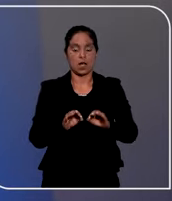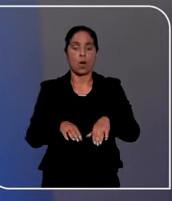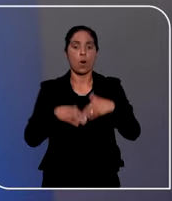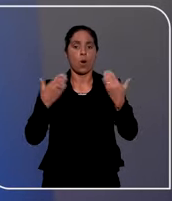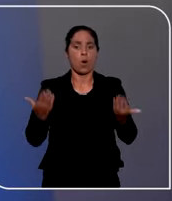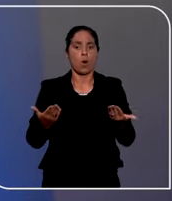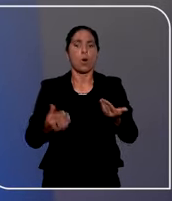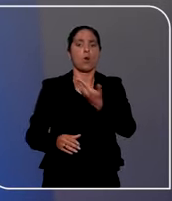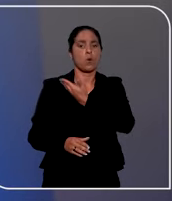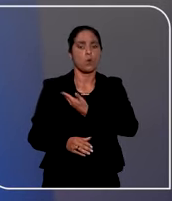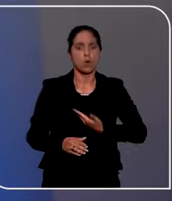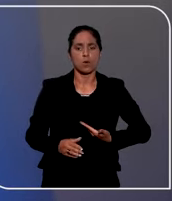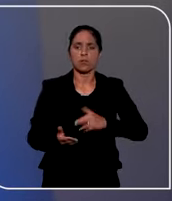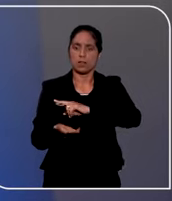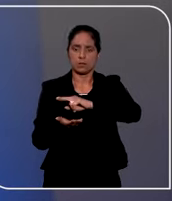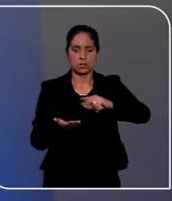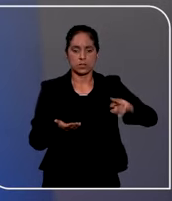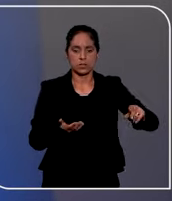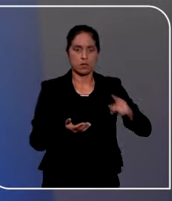autoridades